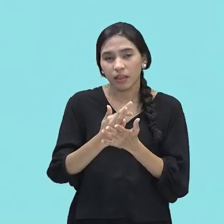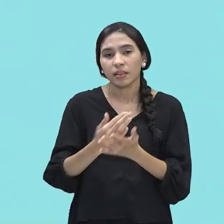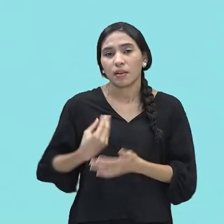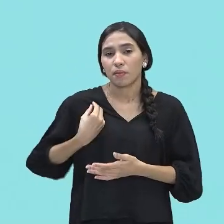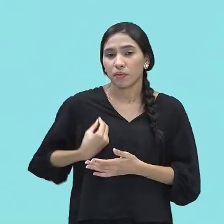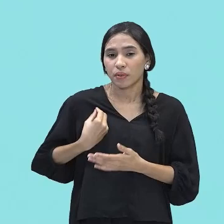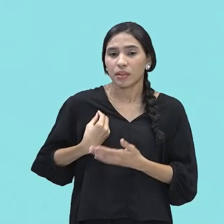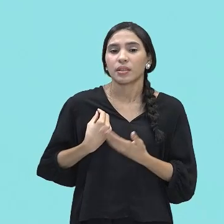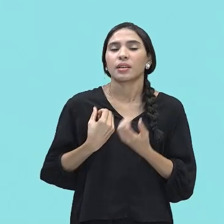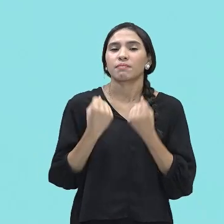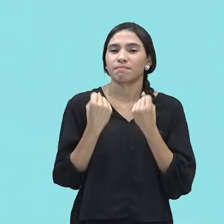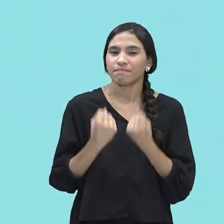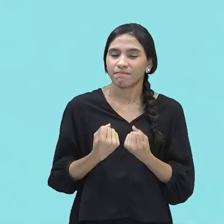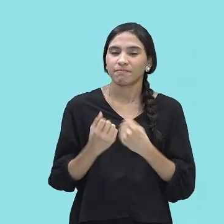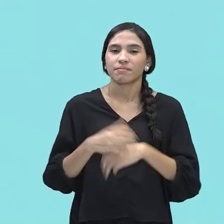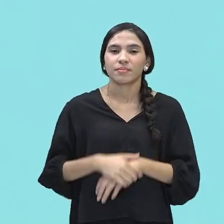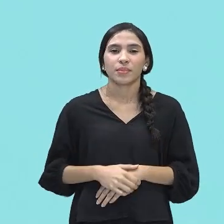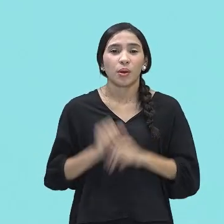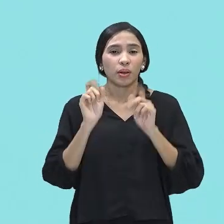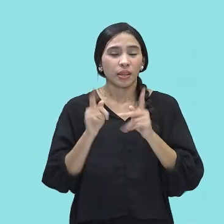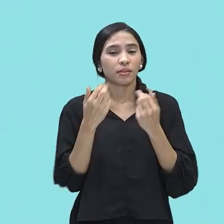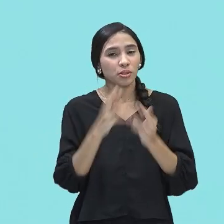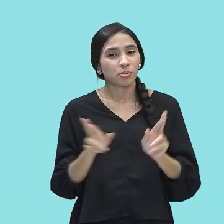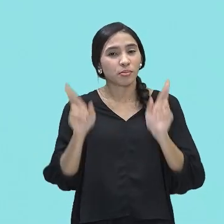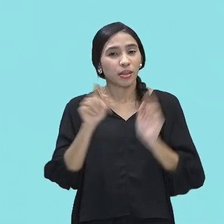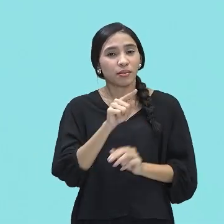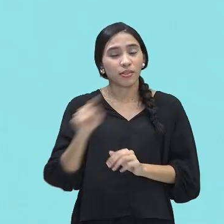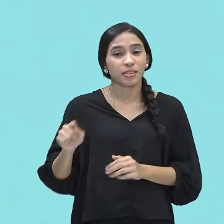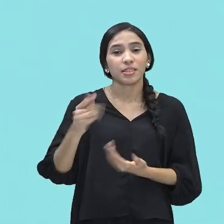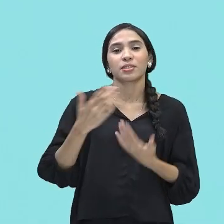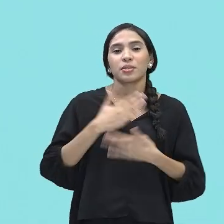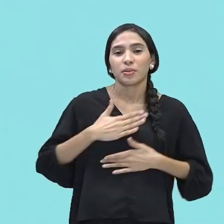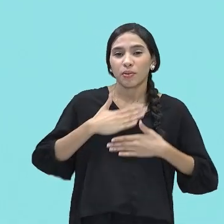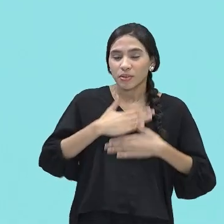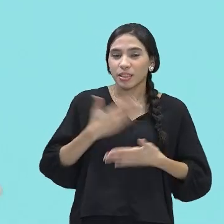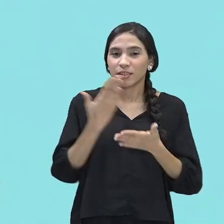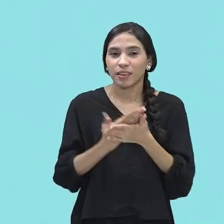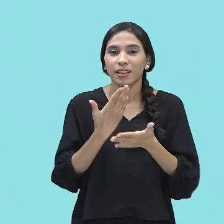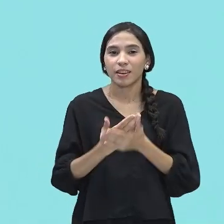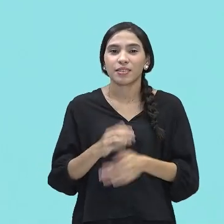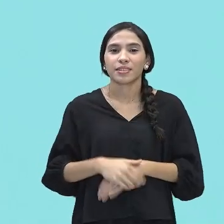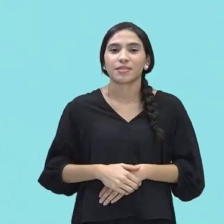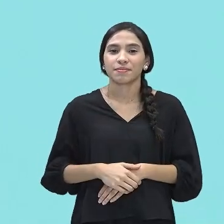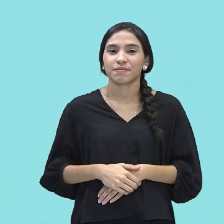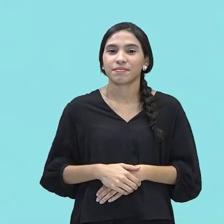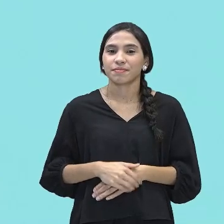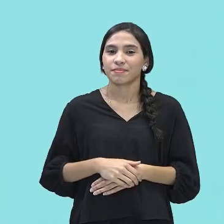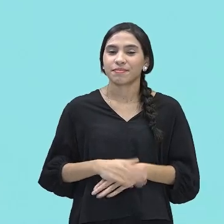certo? Muito bem, gente. Eu espero que vocês tenham gostado da nossa aula e